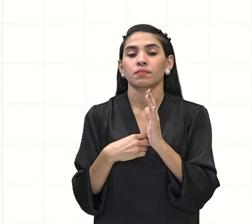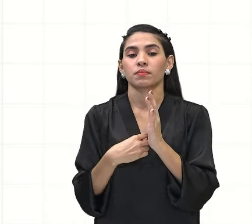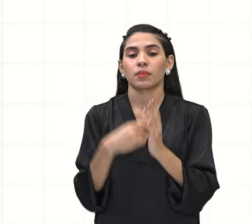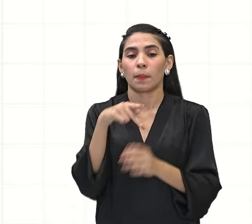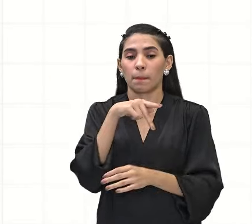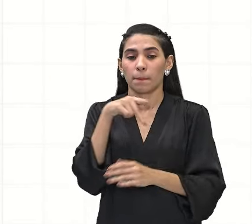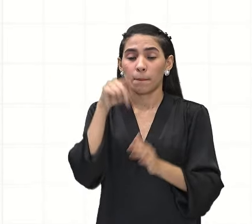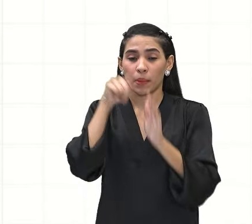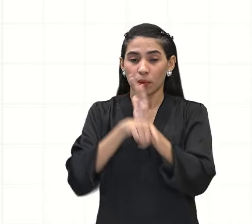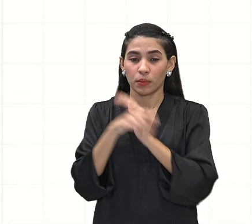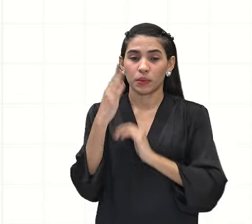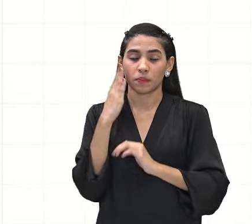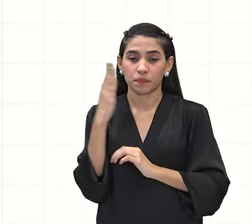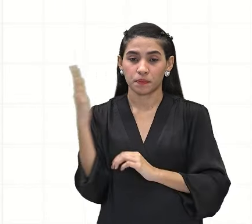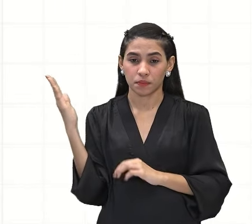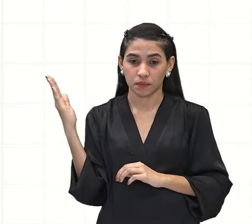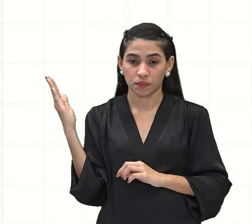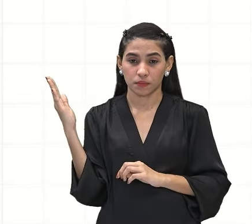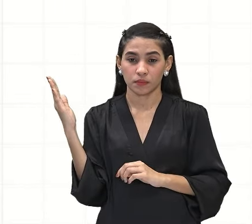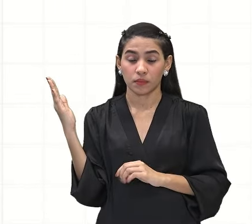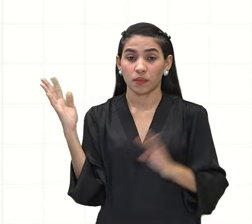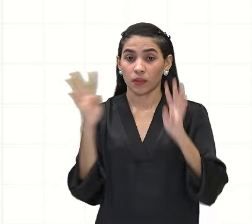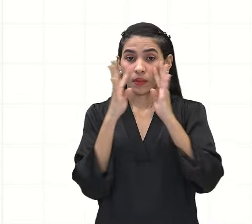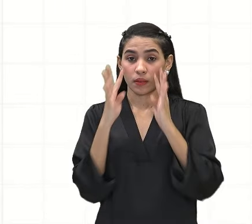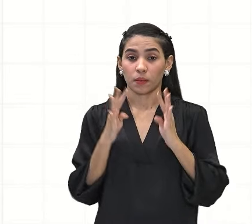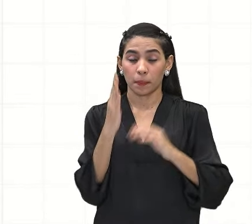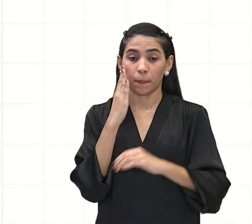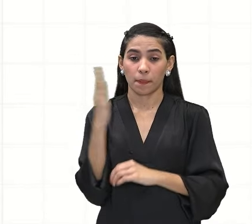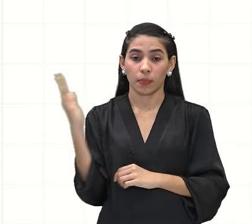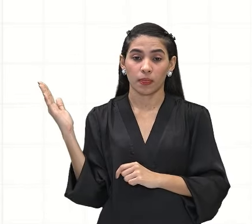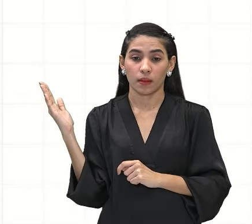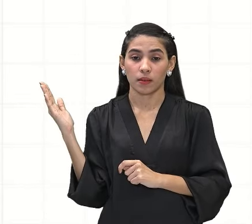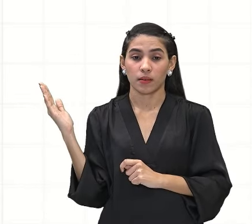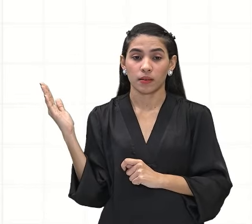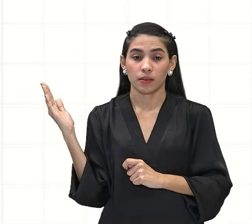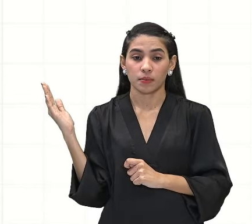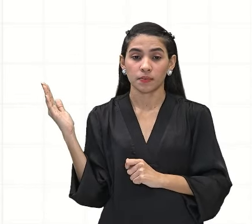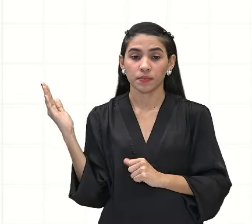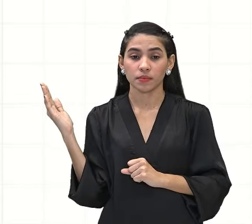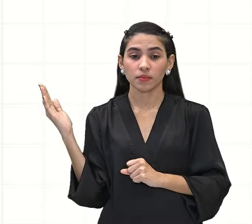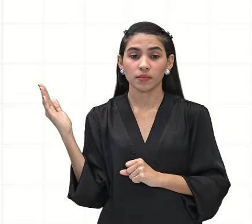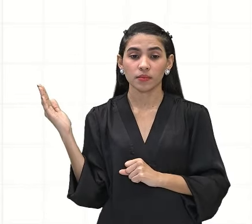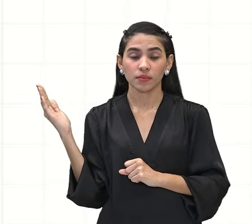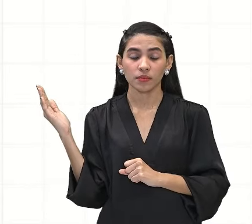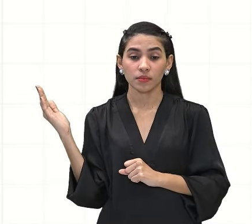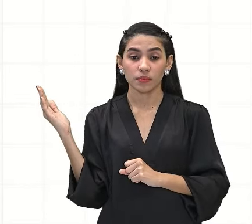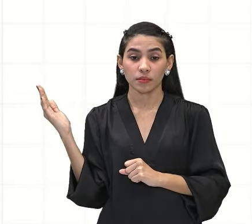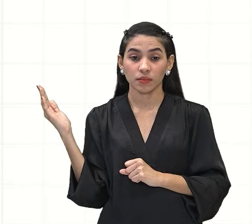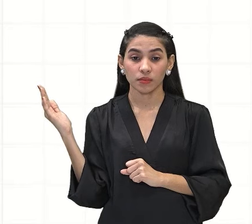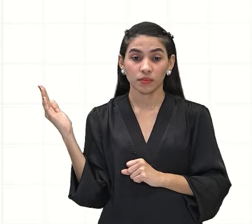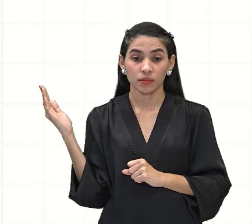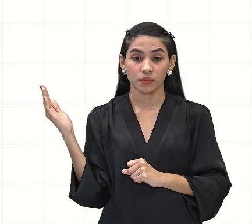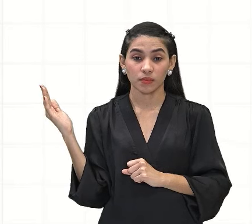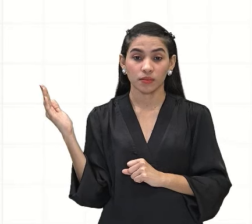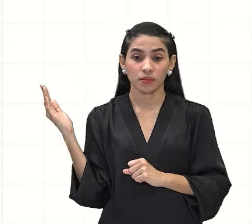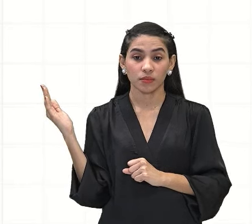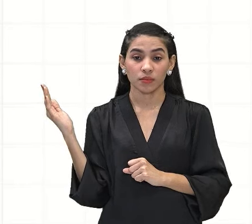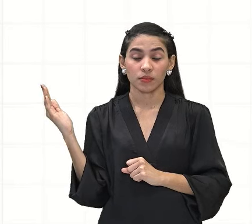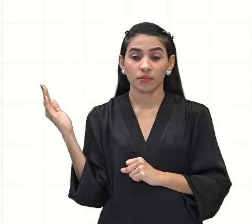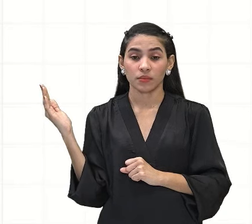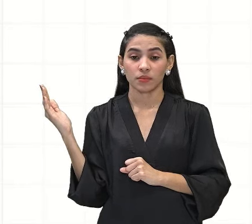diâmetro medindo 30 cm beleza muito bem para fazer uma